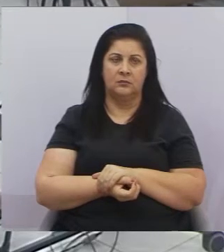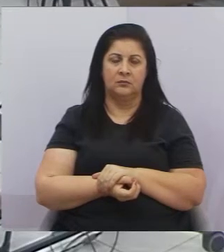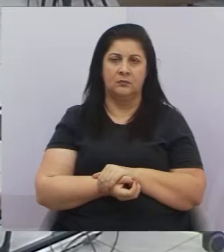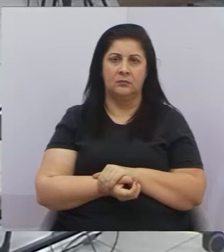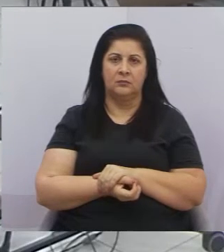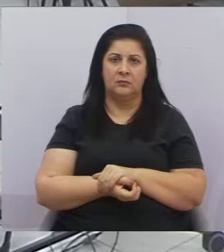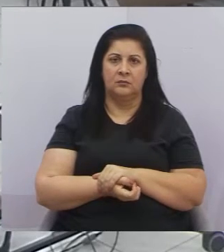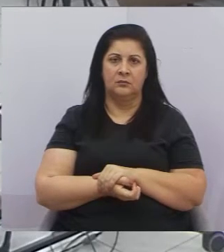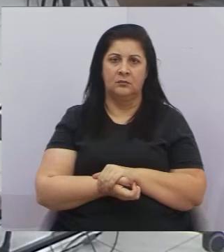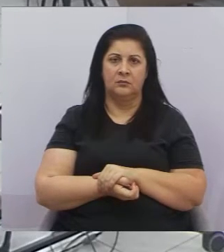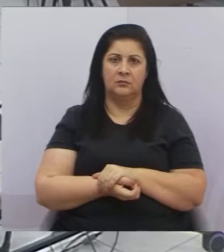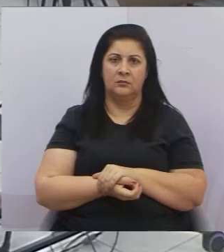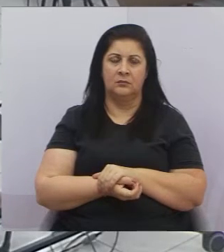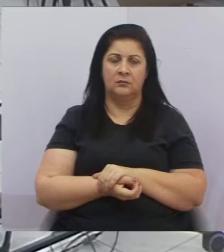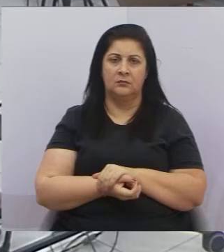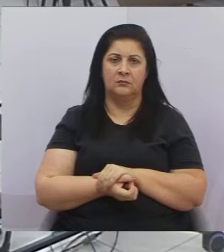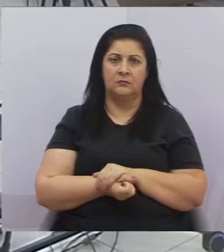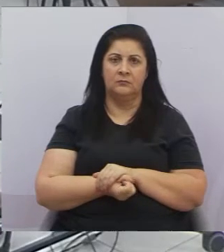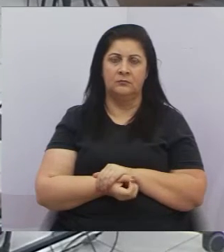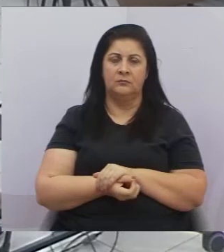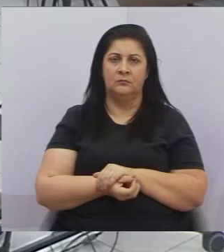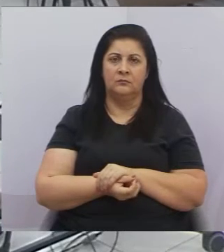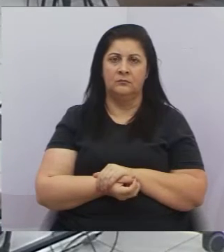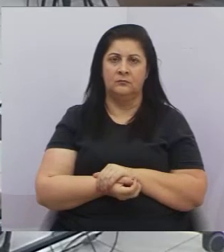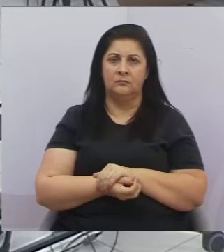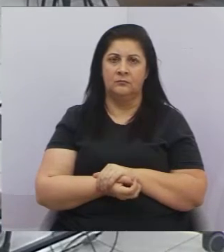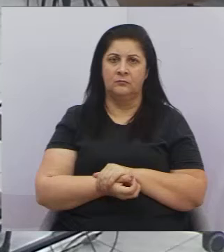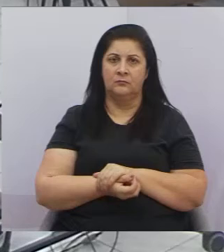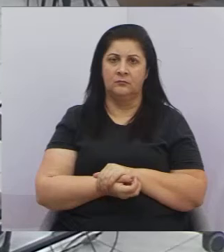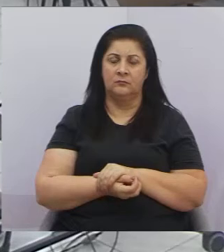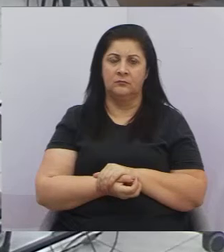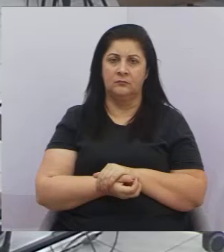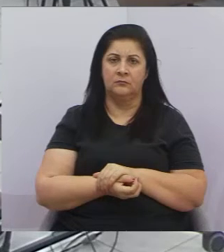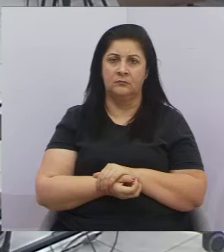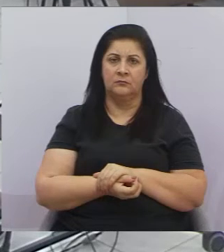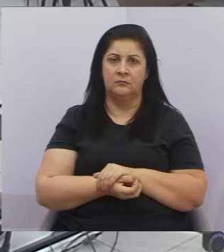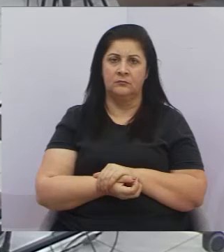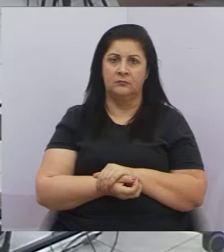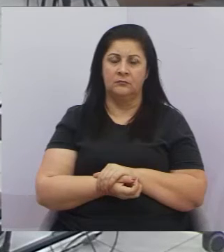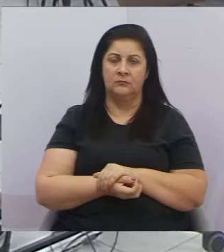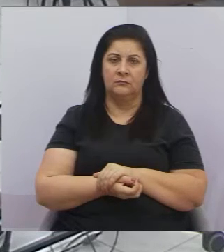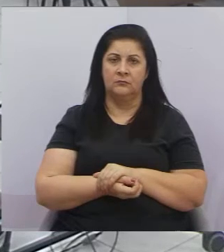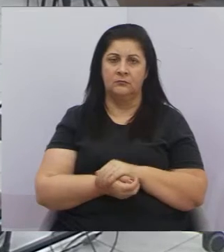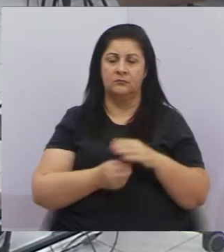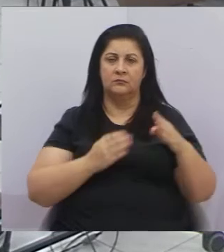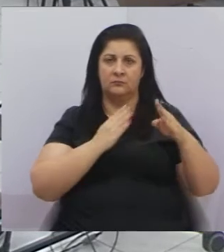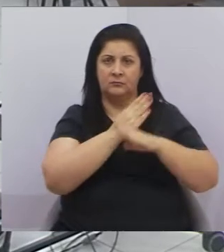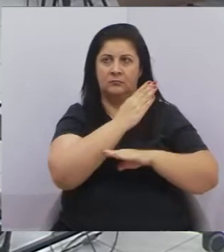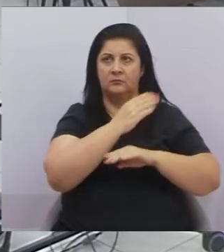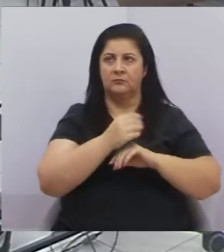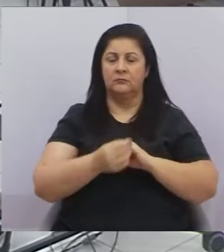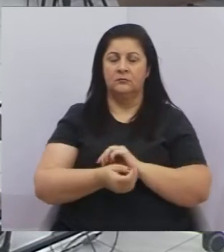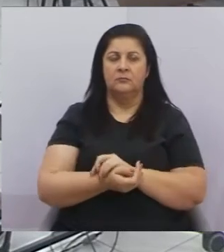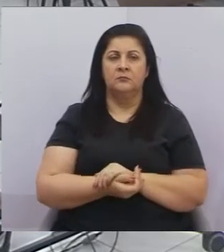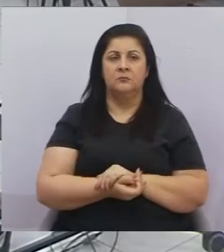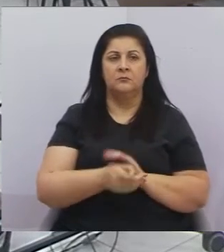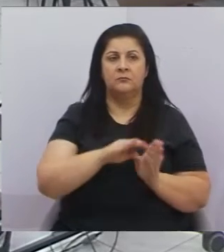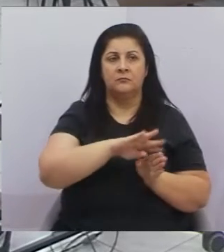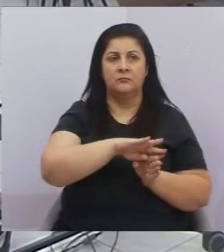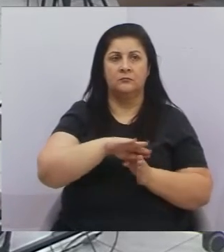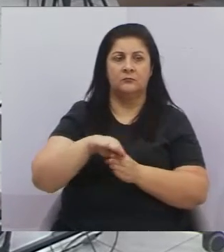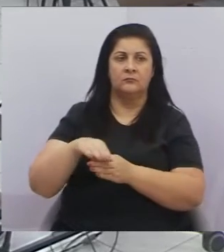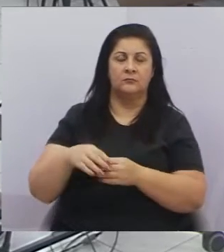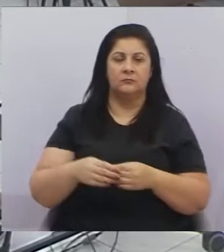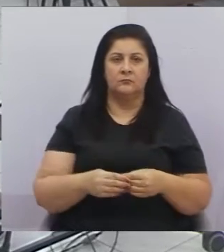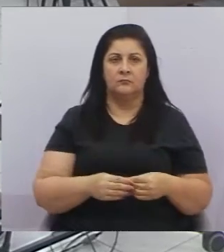Pedido de informação está em votação. Os que forem contrários, por favor, se manifestem levantando os braços. Pedido de informação aprovado. Próximo pedido de